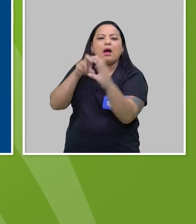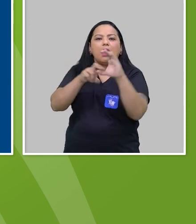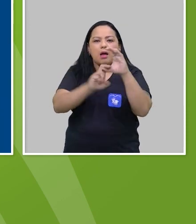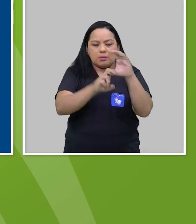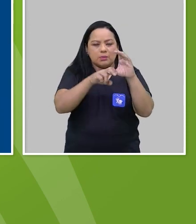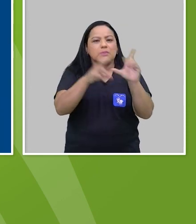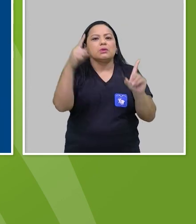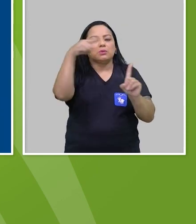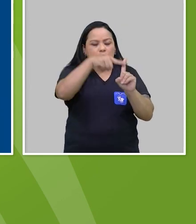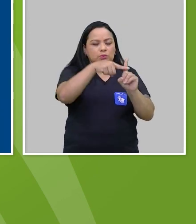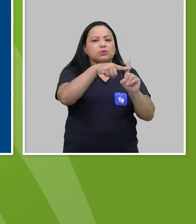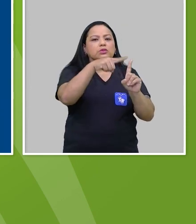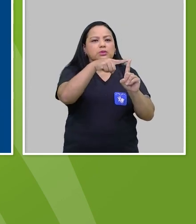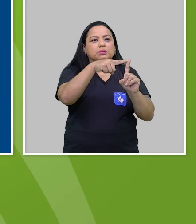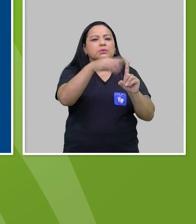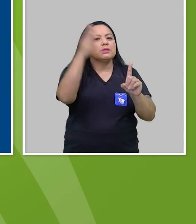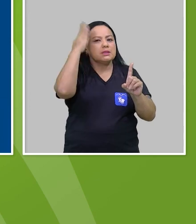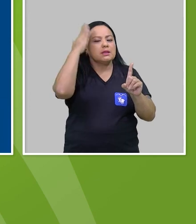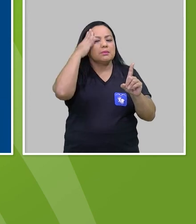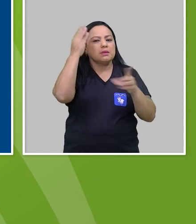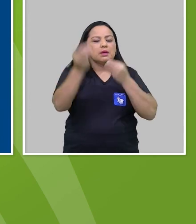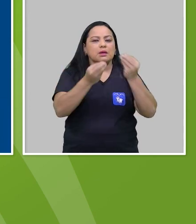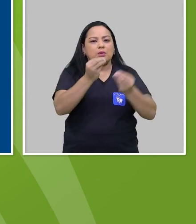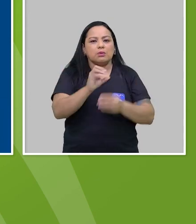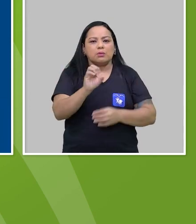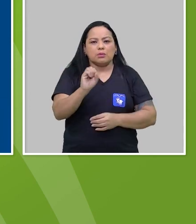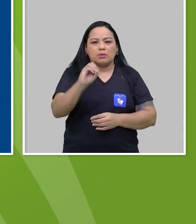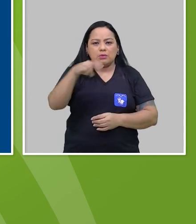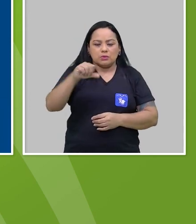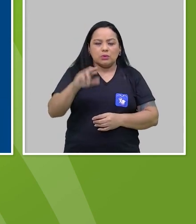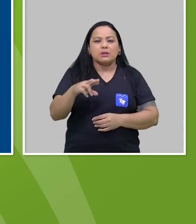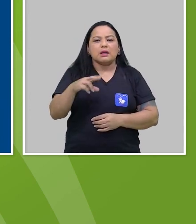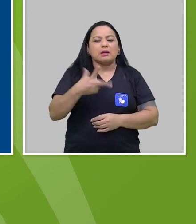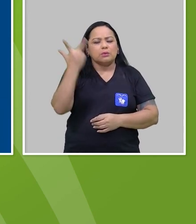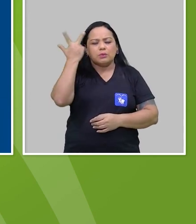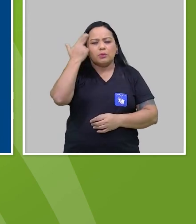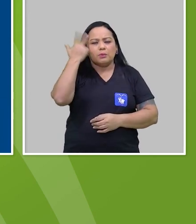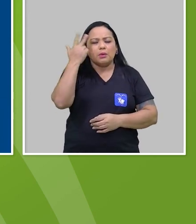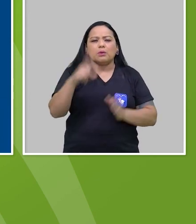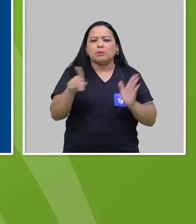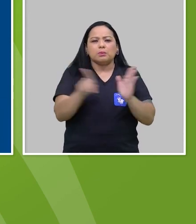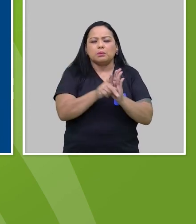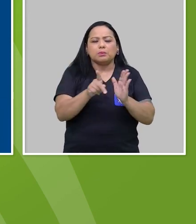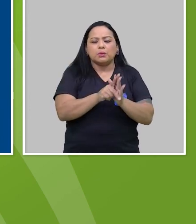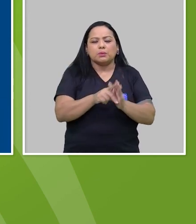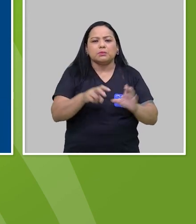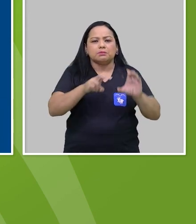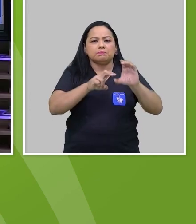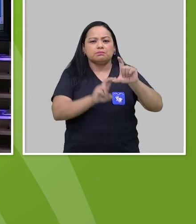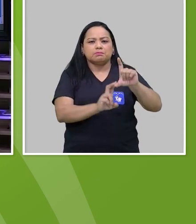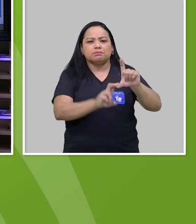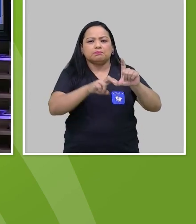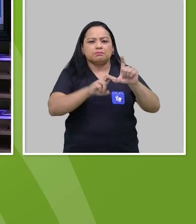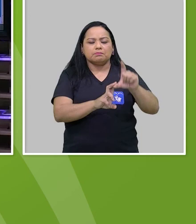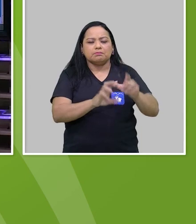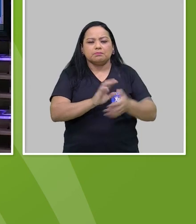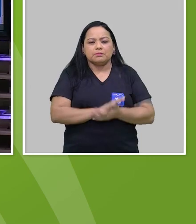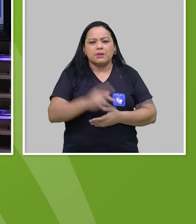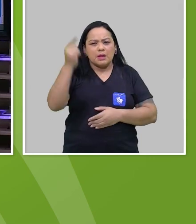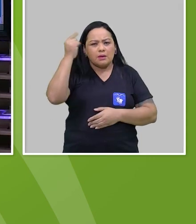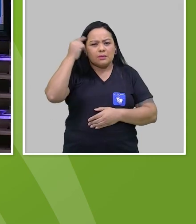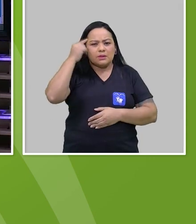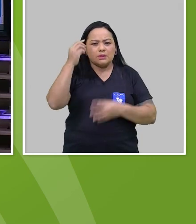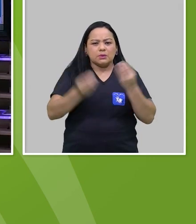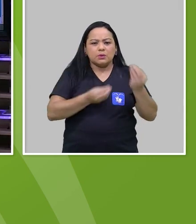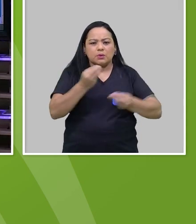tipo de obstáculo que tem ali. É um sonar natural. Gente, que coisa fantástica, hein? Não é? Já pensou? E é